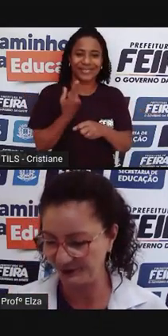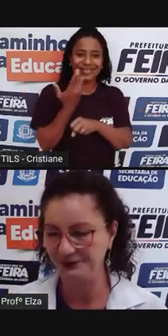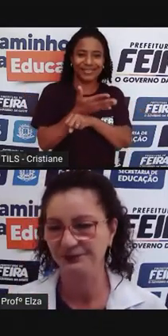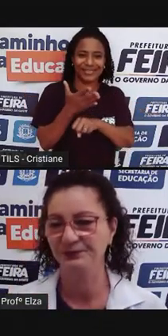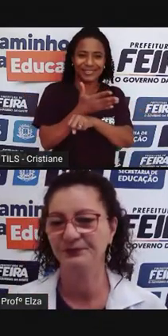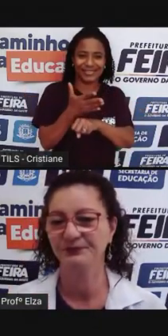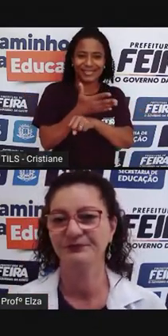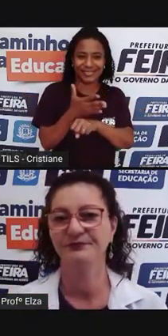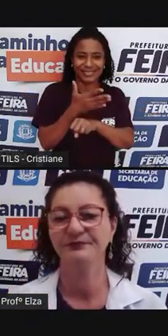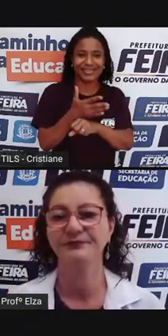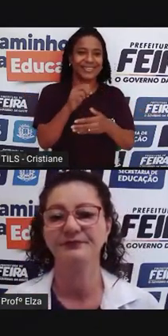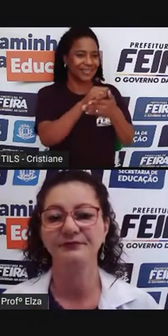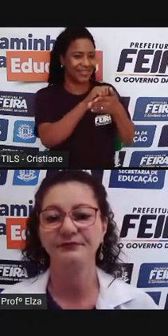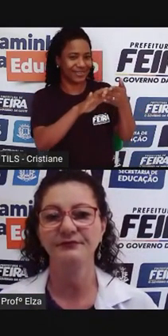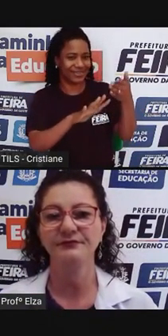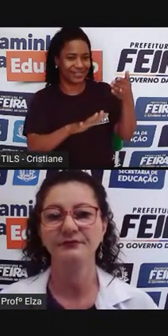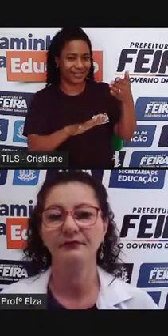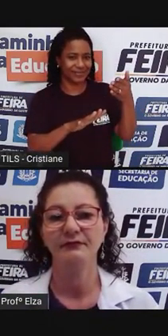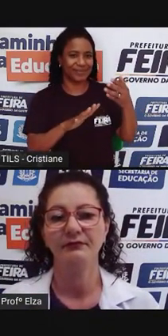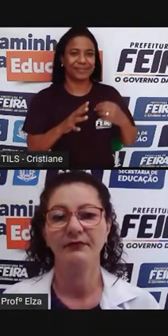desafio.